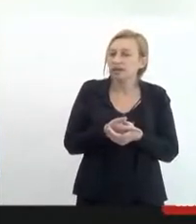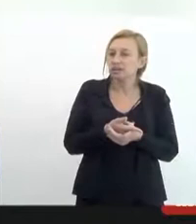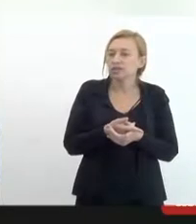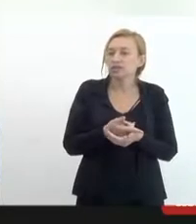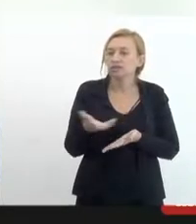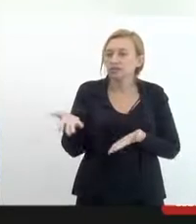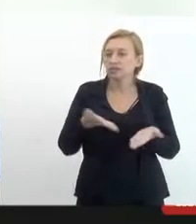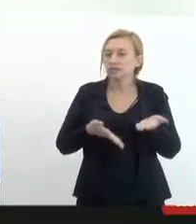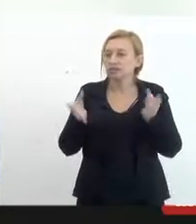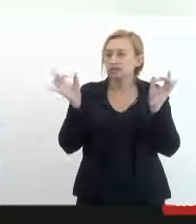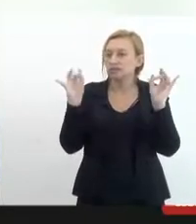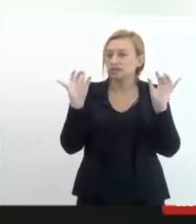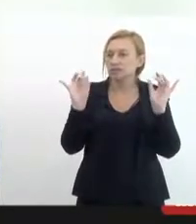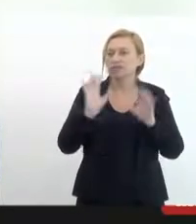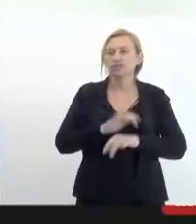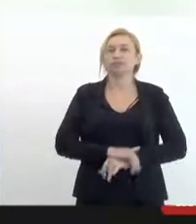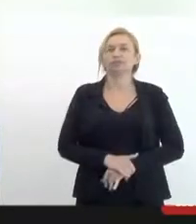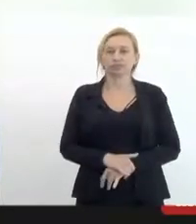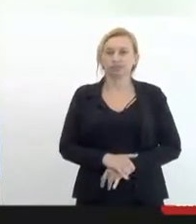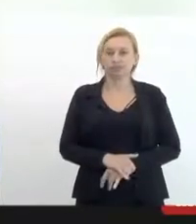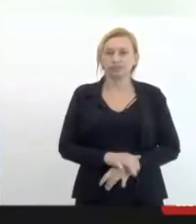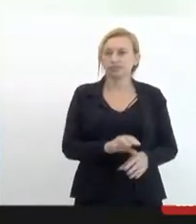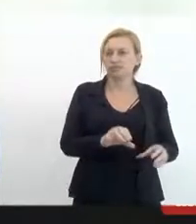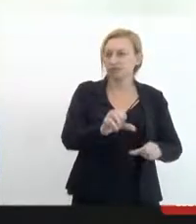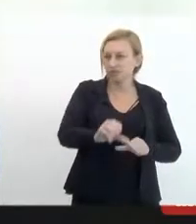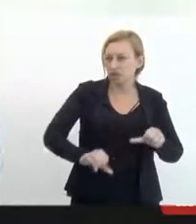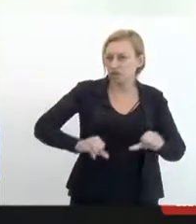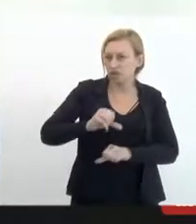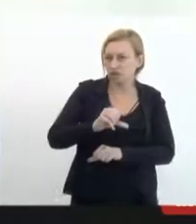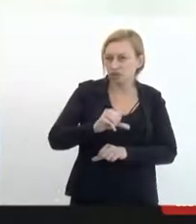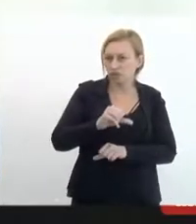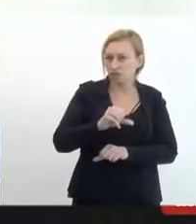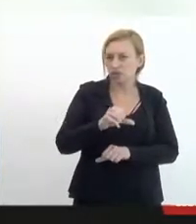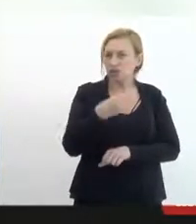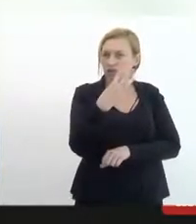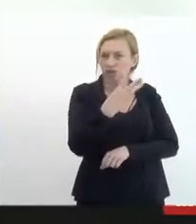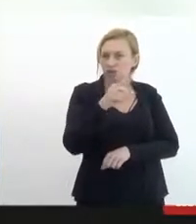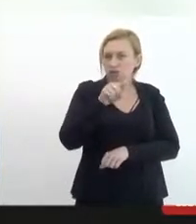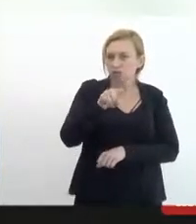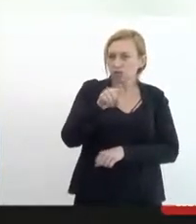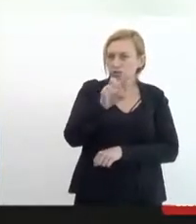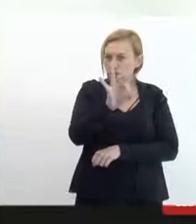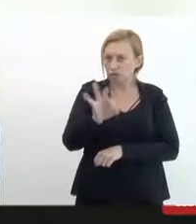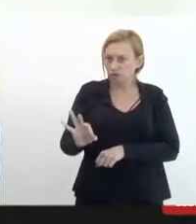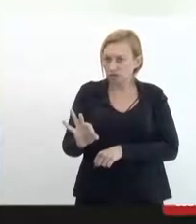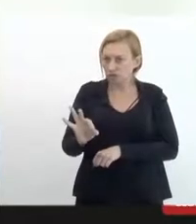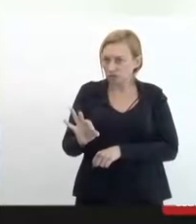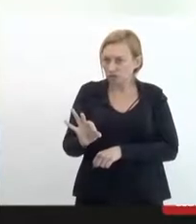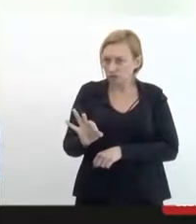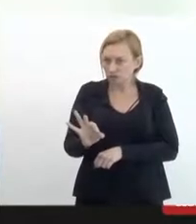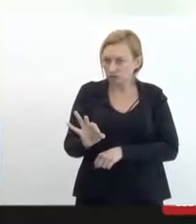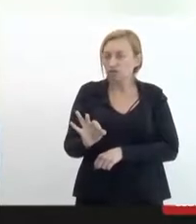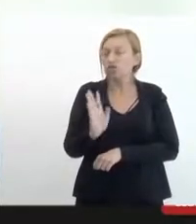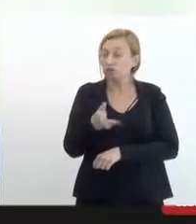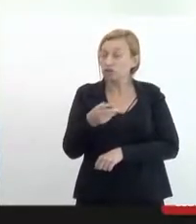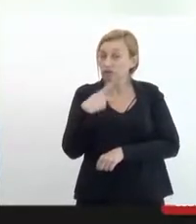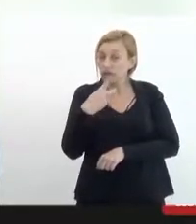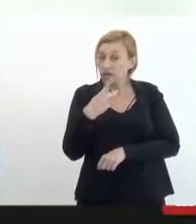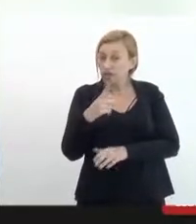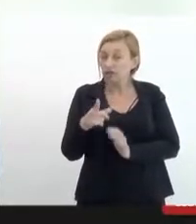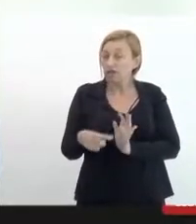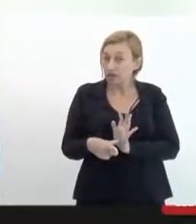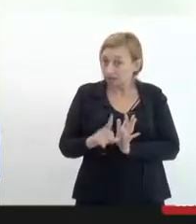participações especiais, para transformar essa alíquota de 3 pontos percentuais, como já disse aqui